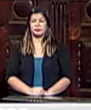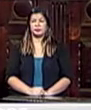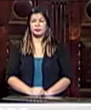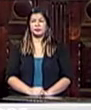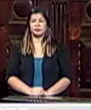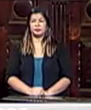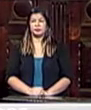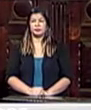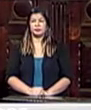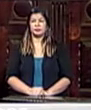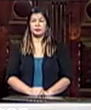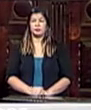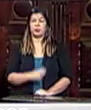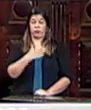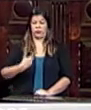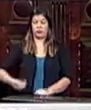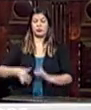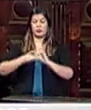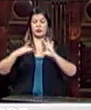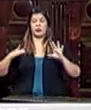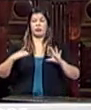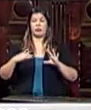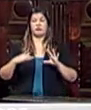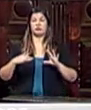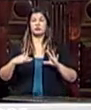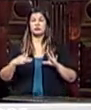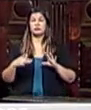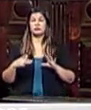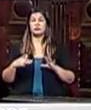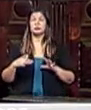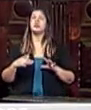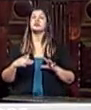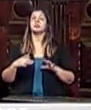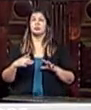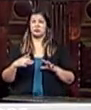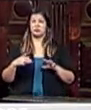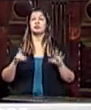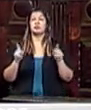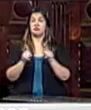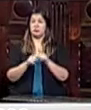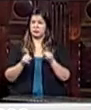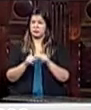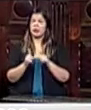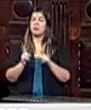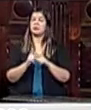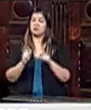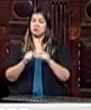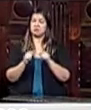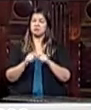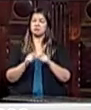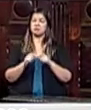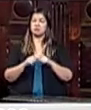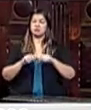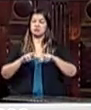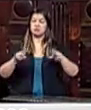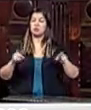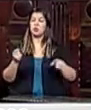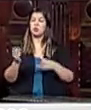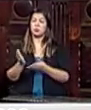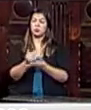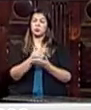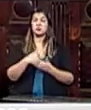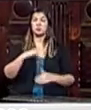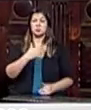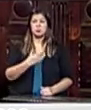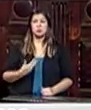do modelo liberal do Estado mínimo, inclusive se utilizando de recursos públicos